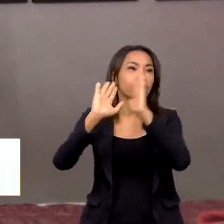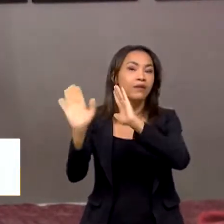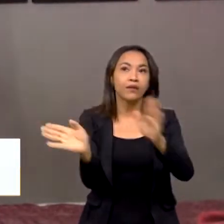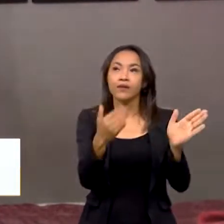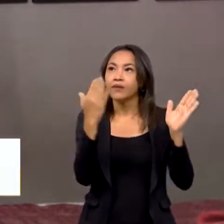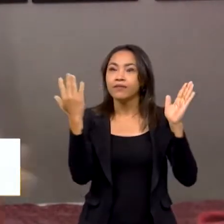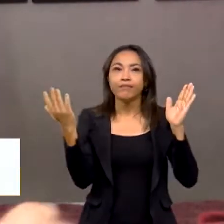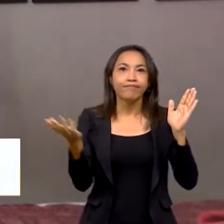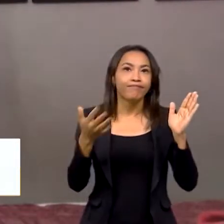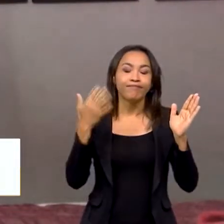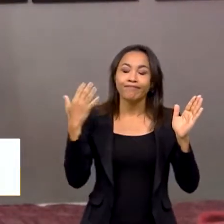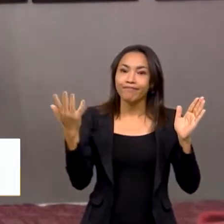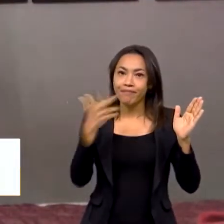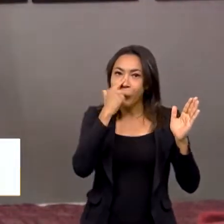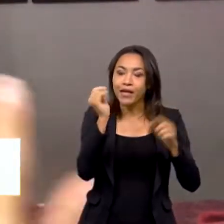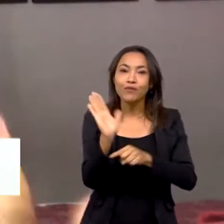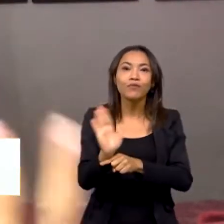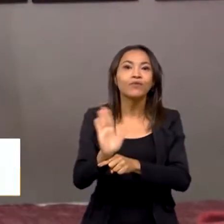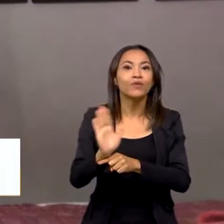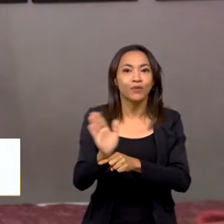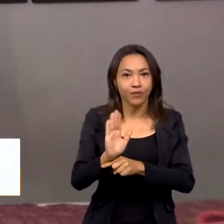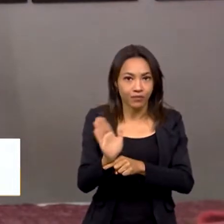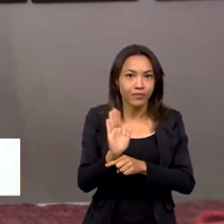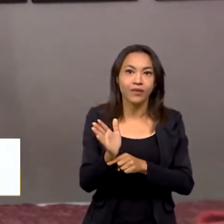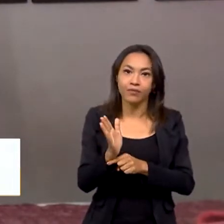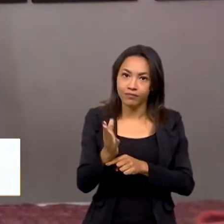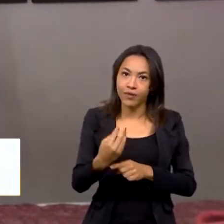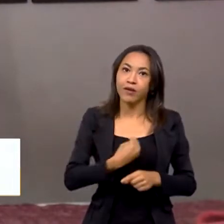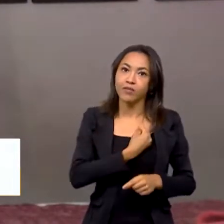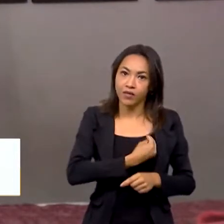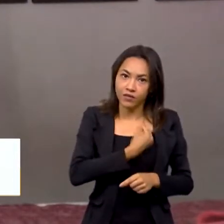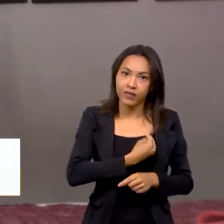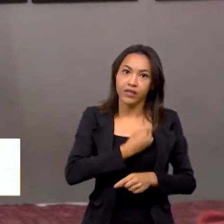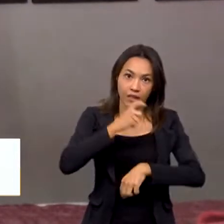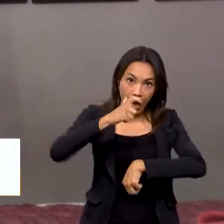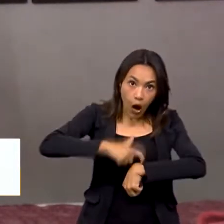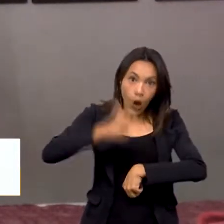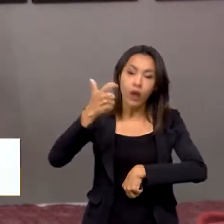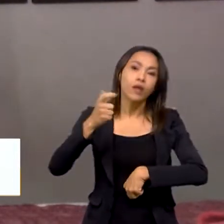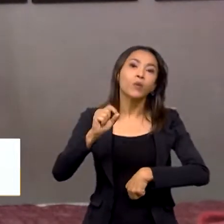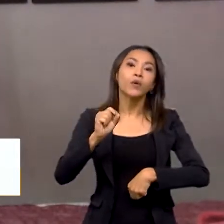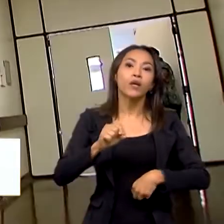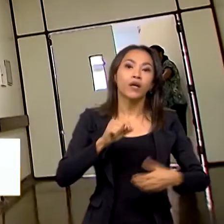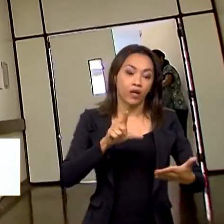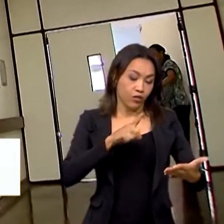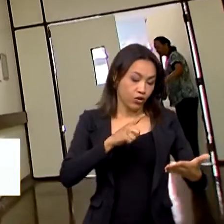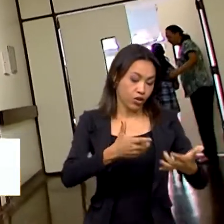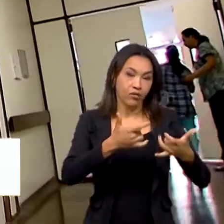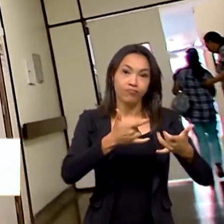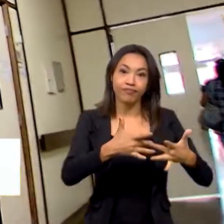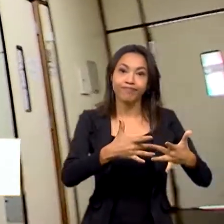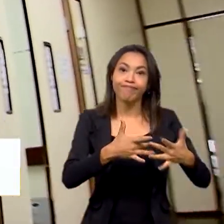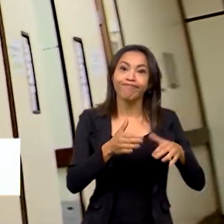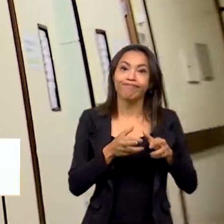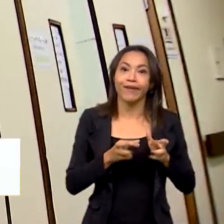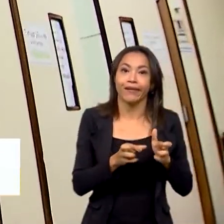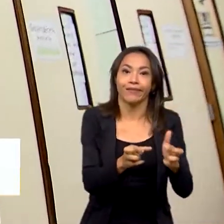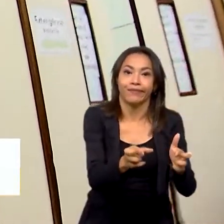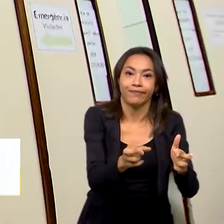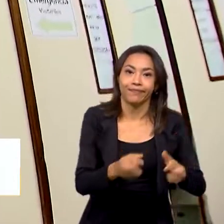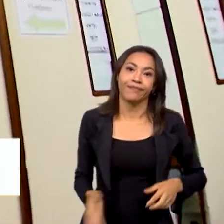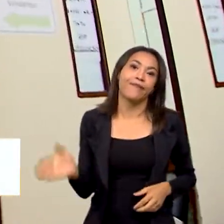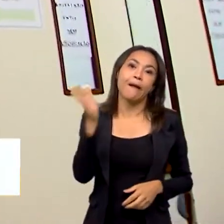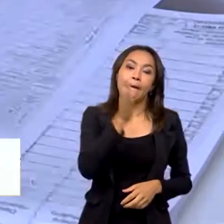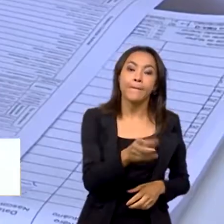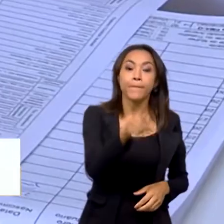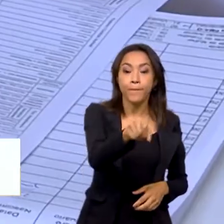sabe, assim, filme mesmo. Realmente a minha vida passou na minha mente no momento em que eu vi que eu tinha um linfoma. A orientação dos especialistas é que